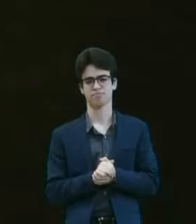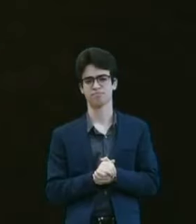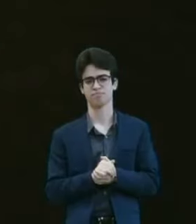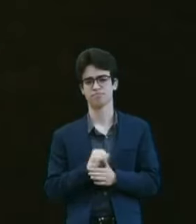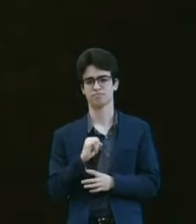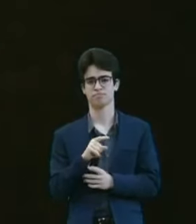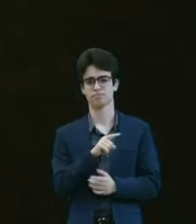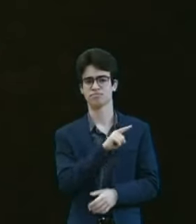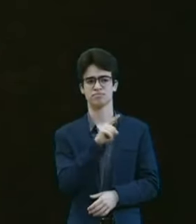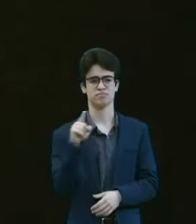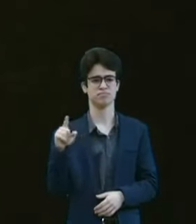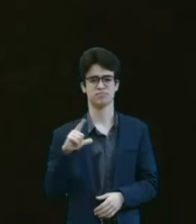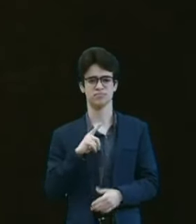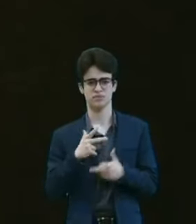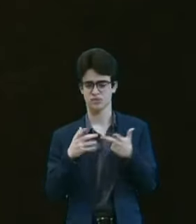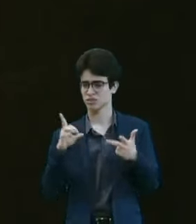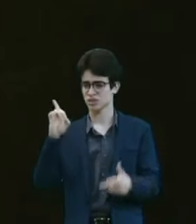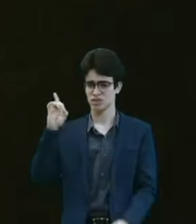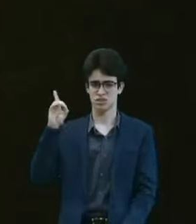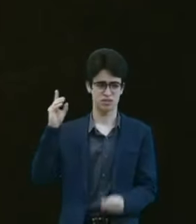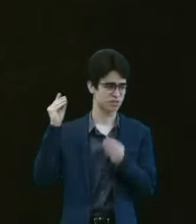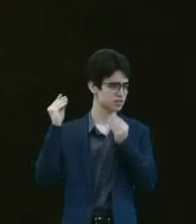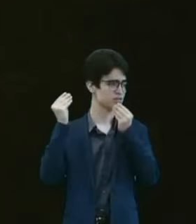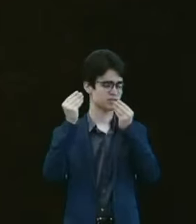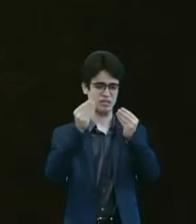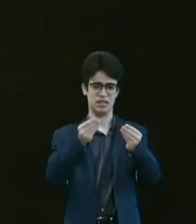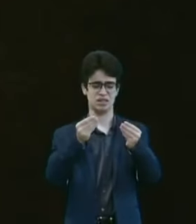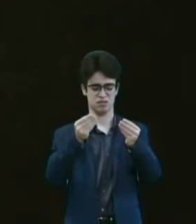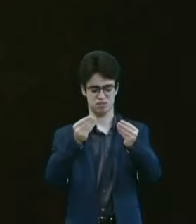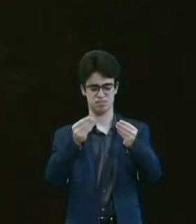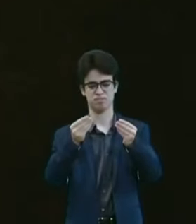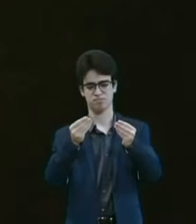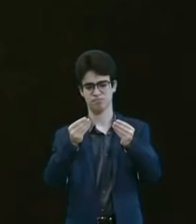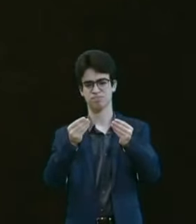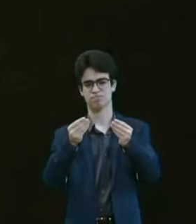Existe algo que Deus tocou no teu coração.